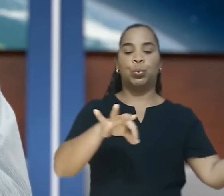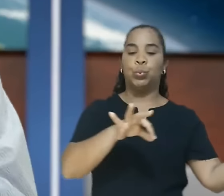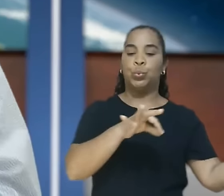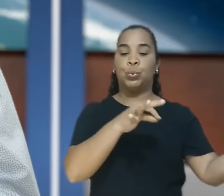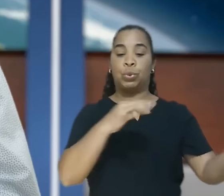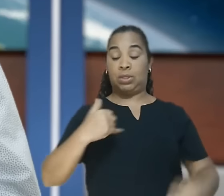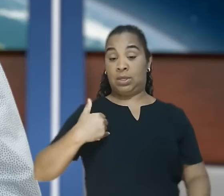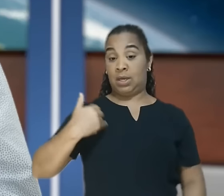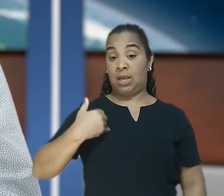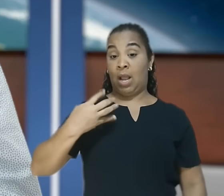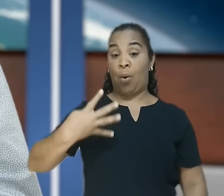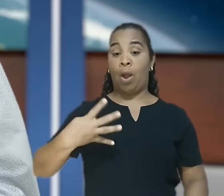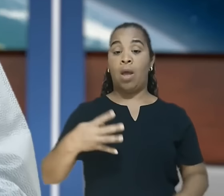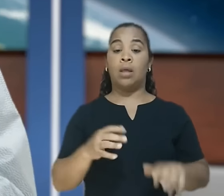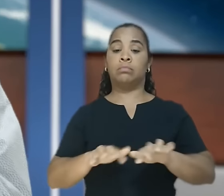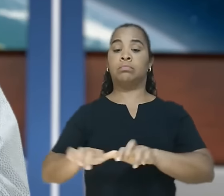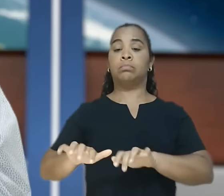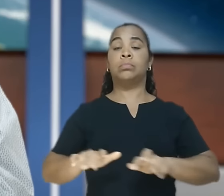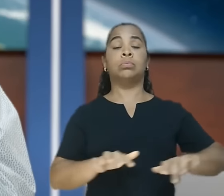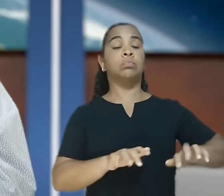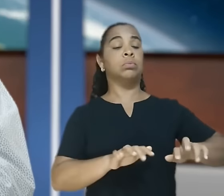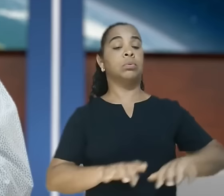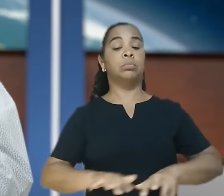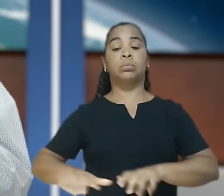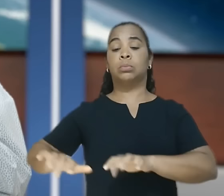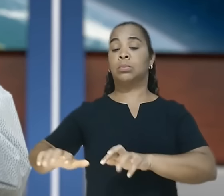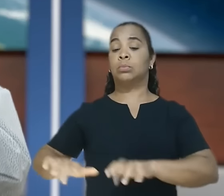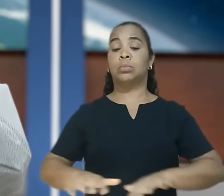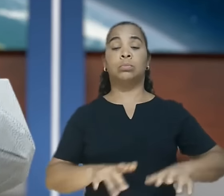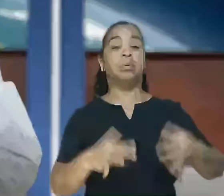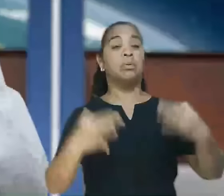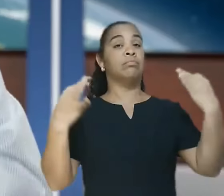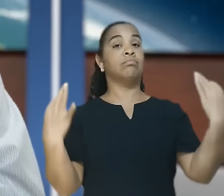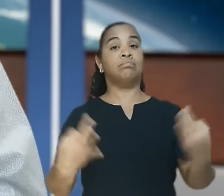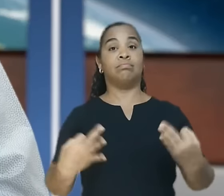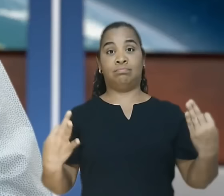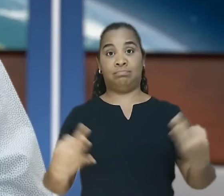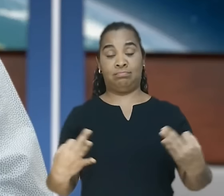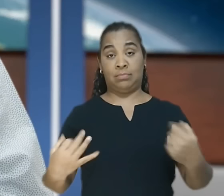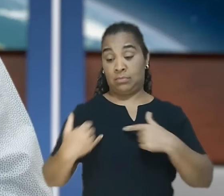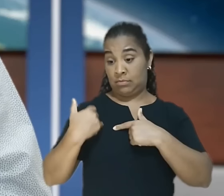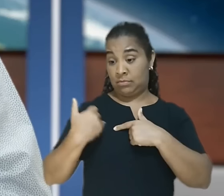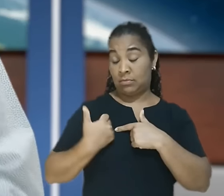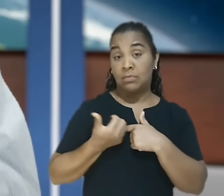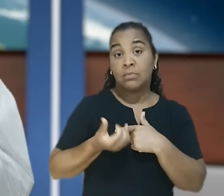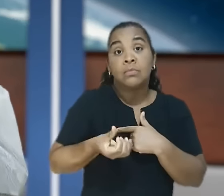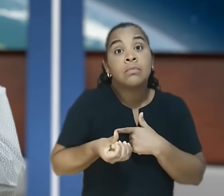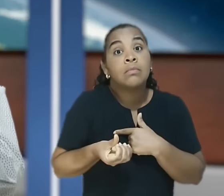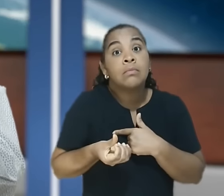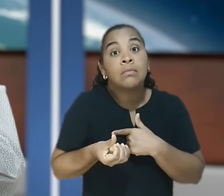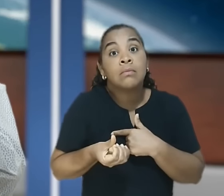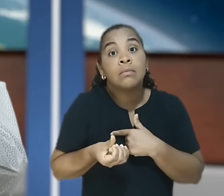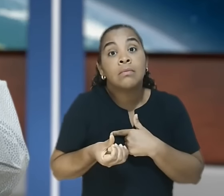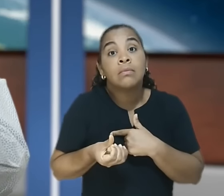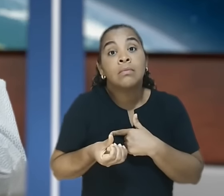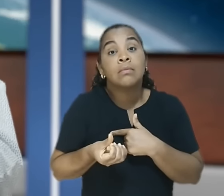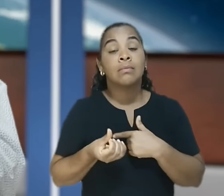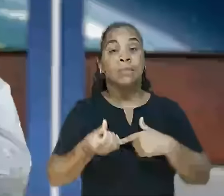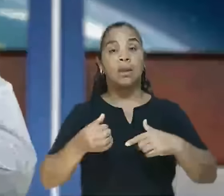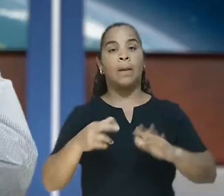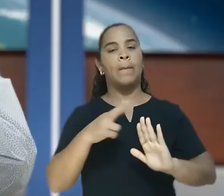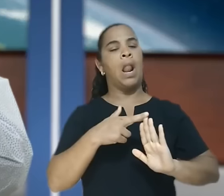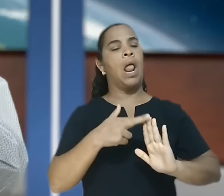Mozart Vemos um pianista Exemplar De seis anos Tocando norma Tocando